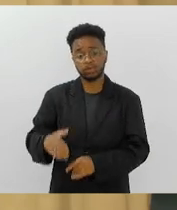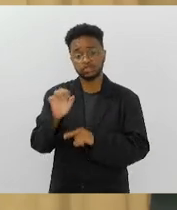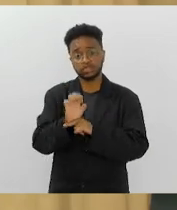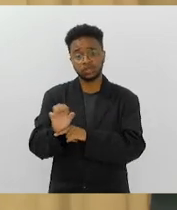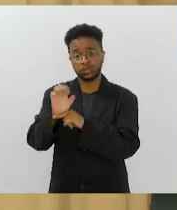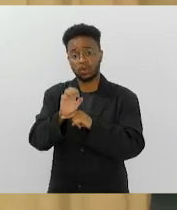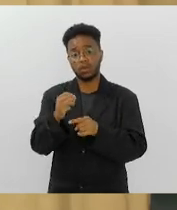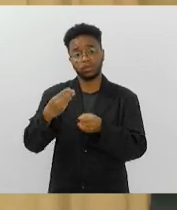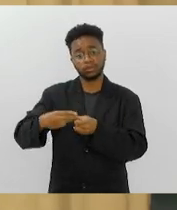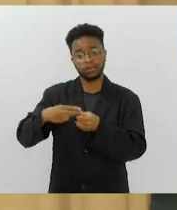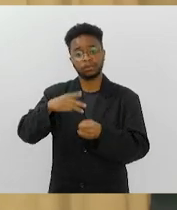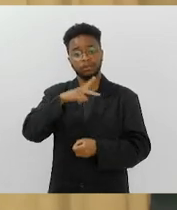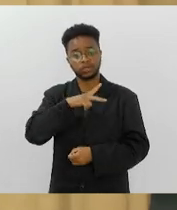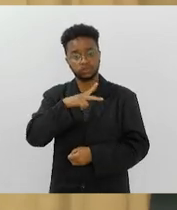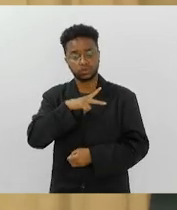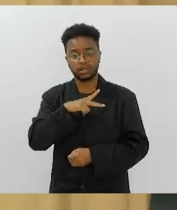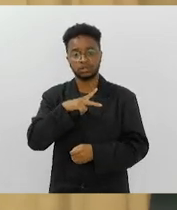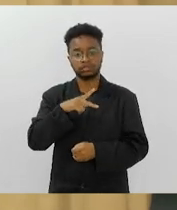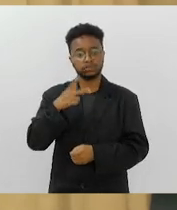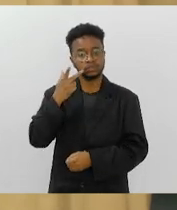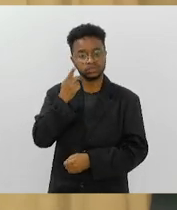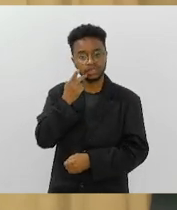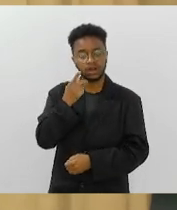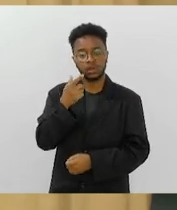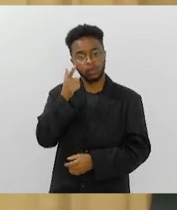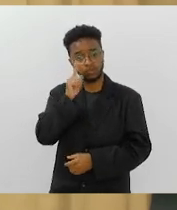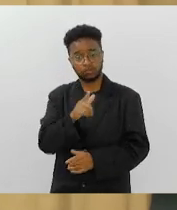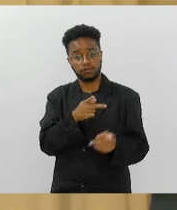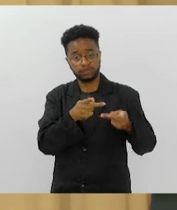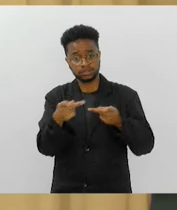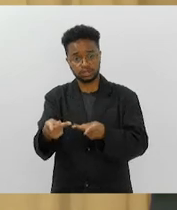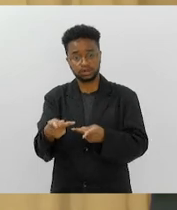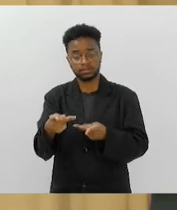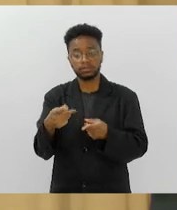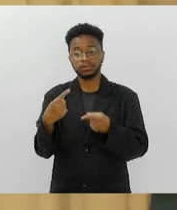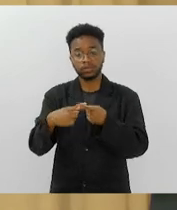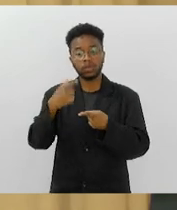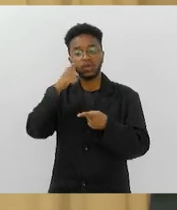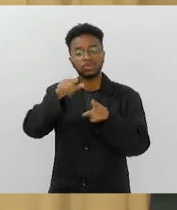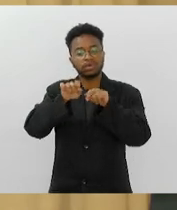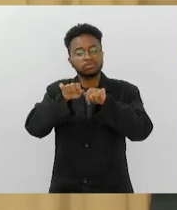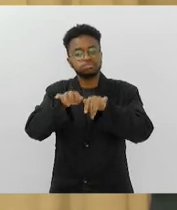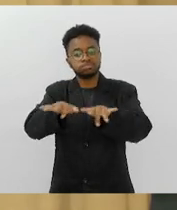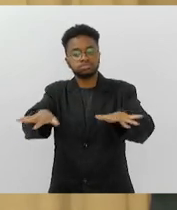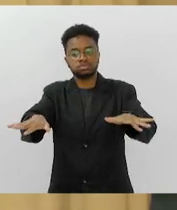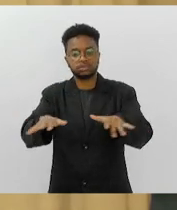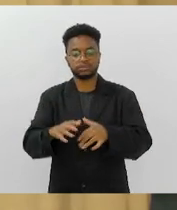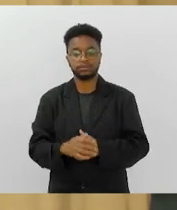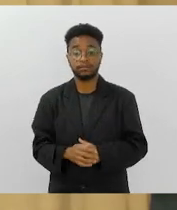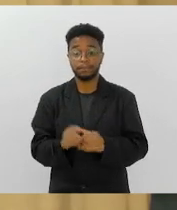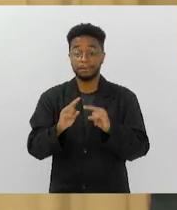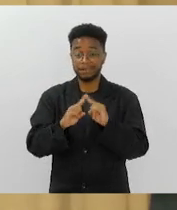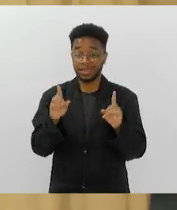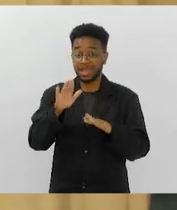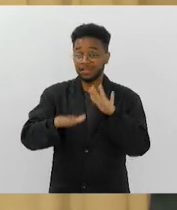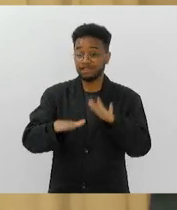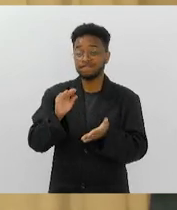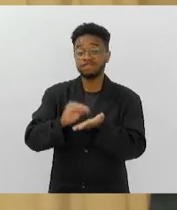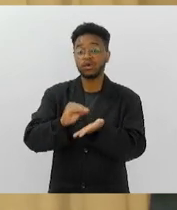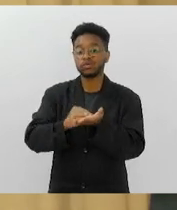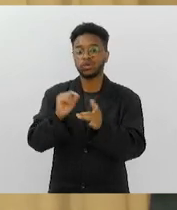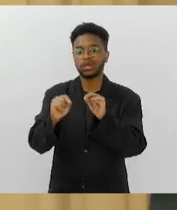e privadas, no estado do Ceará. Nossa capilaridade é absurda, mas às vezes nos falta a